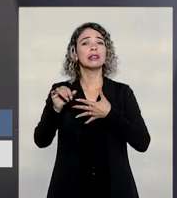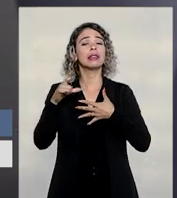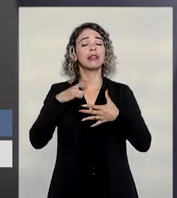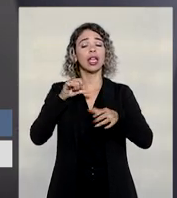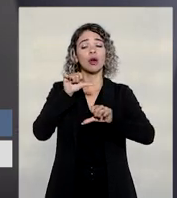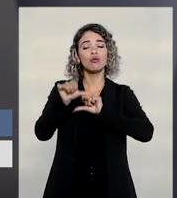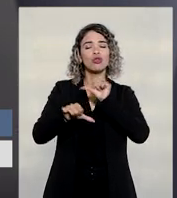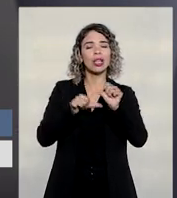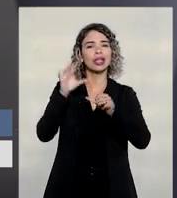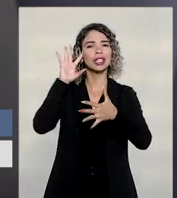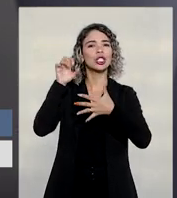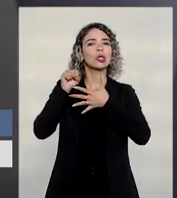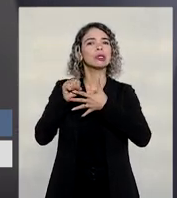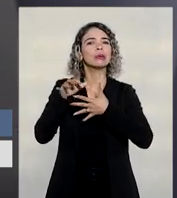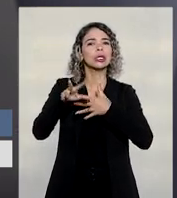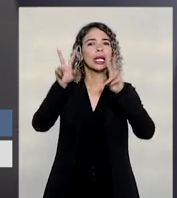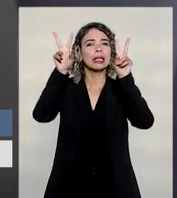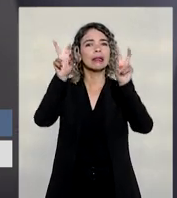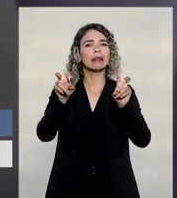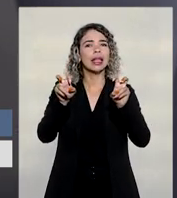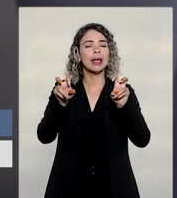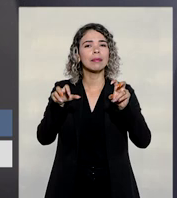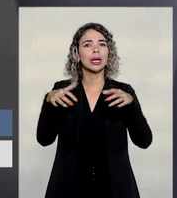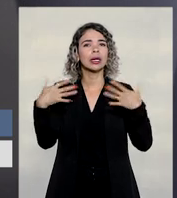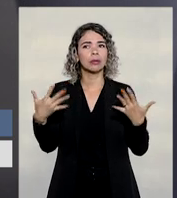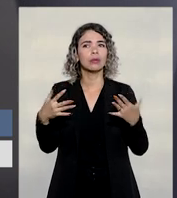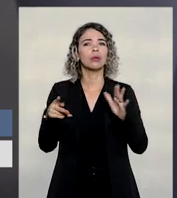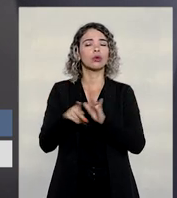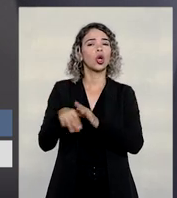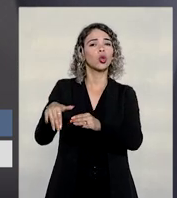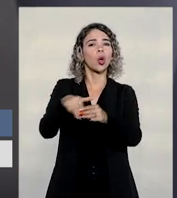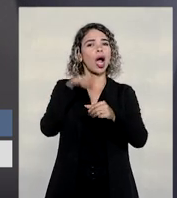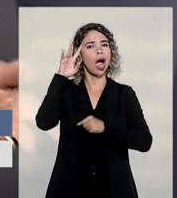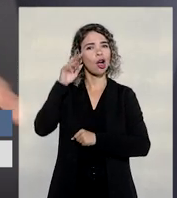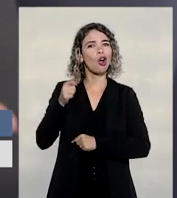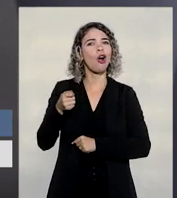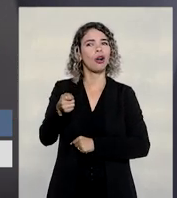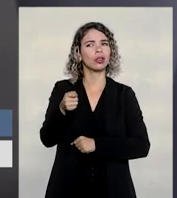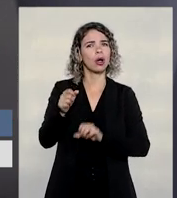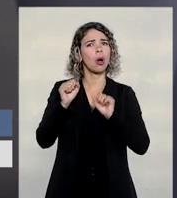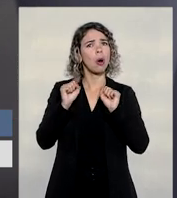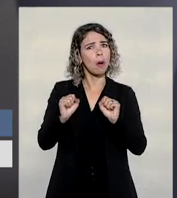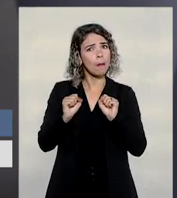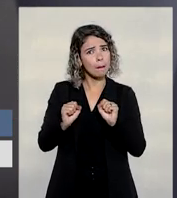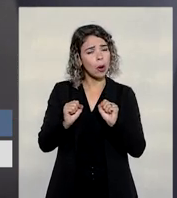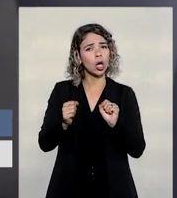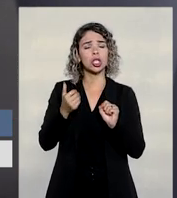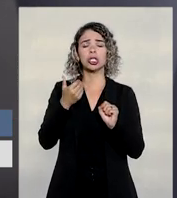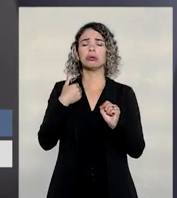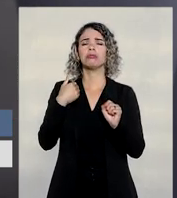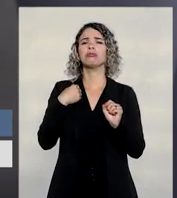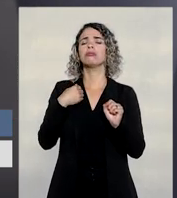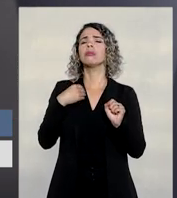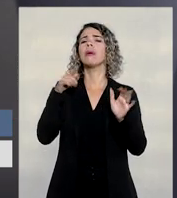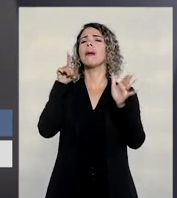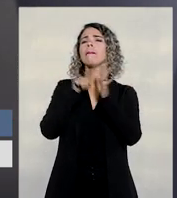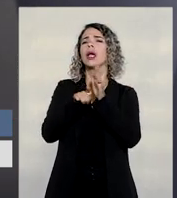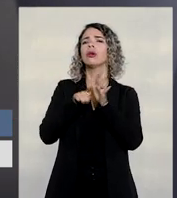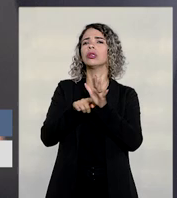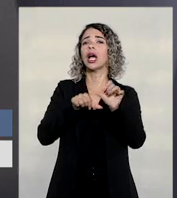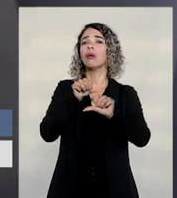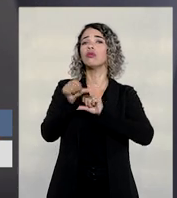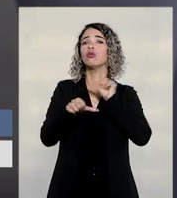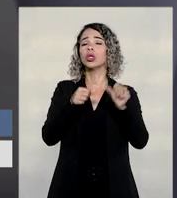ao contrário, né? Quando ocorre a mudança jurisprudencial sobre o tema enfrentado no acórdão julgado, pode-se arguir, ou